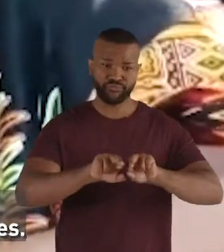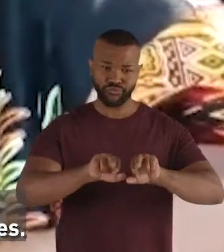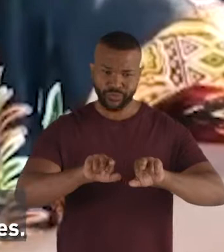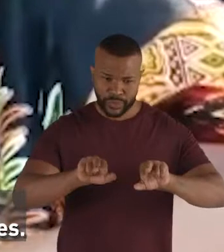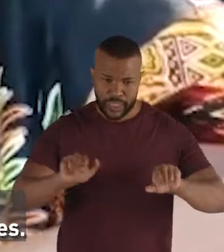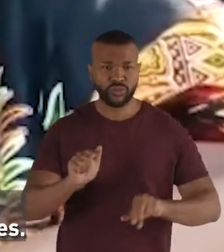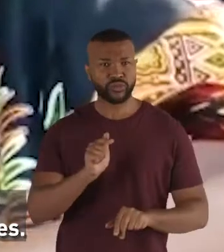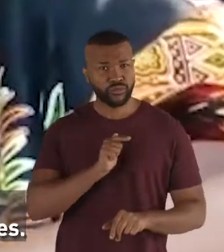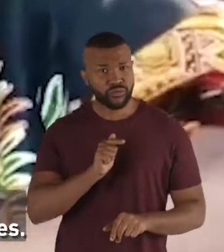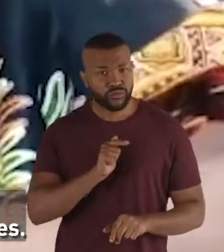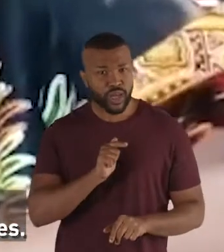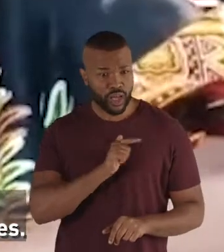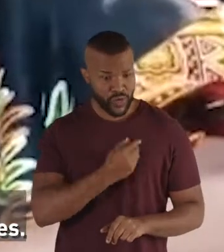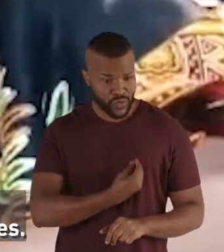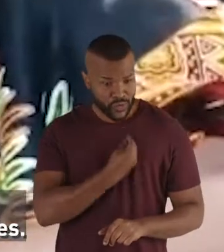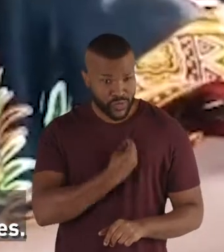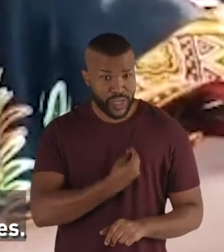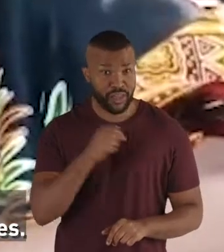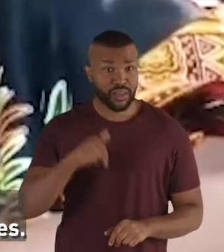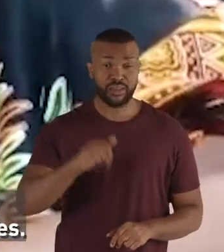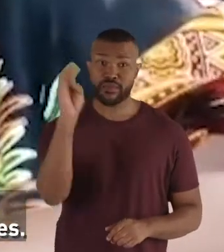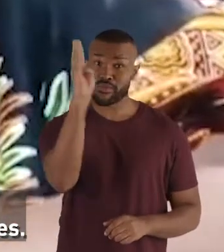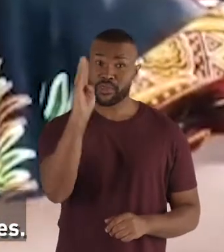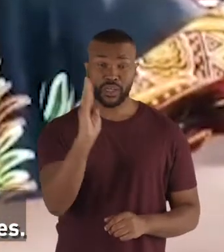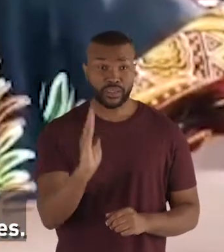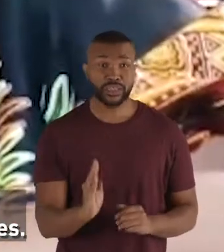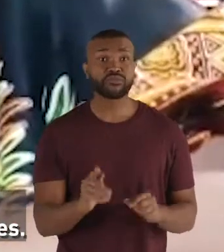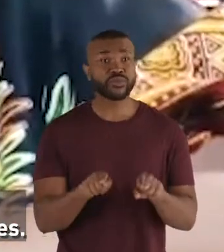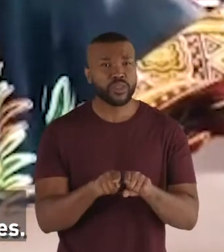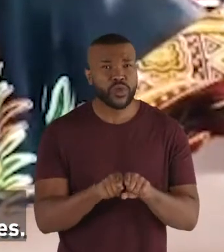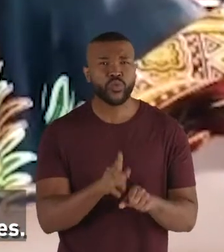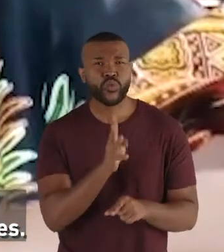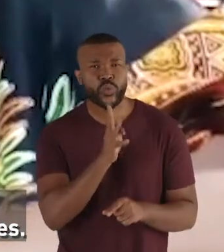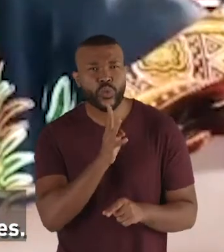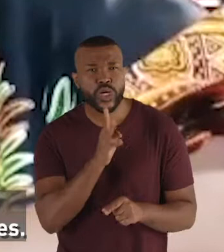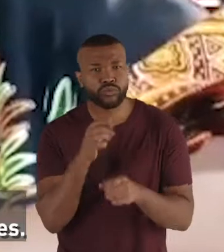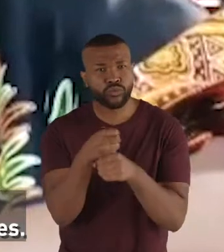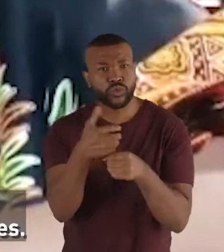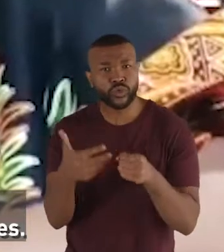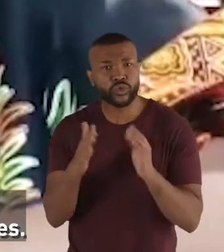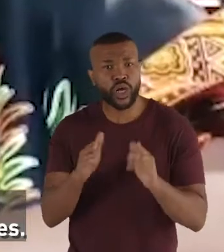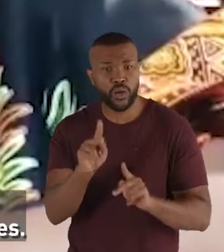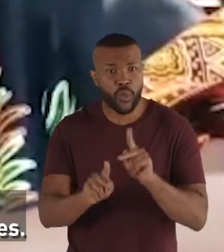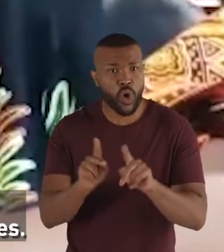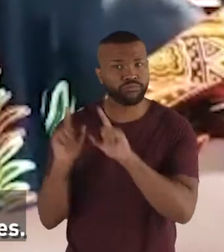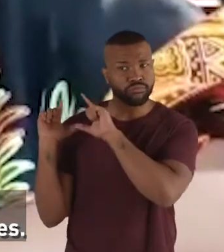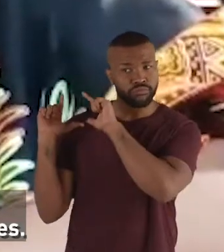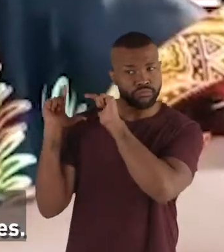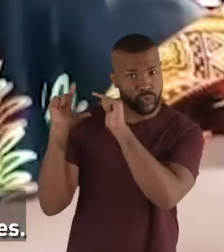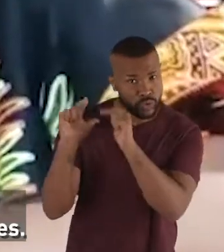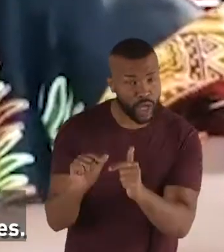diversidade de formas de vida existentes no Brasil, com saberes que vêm dos povos